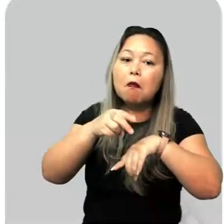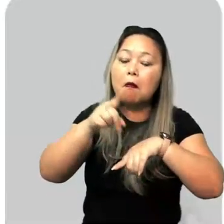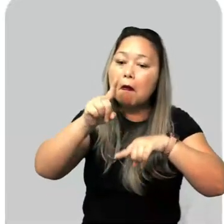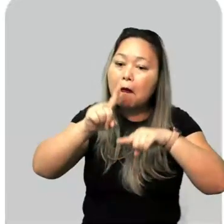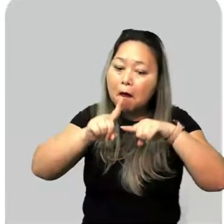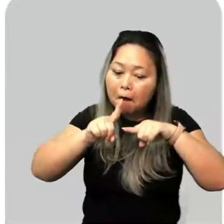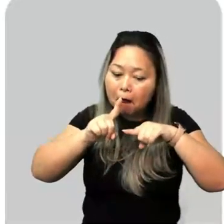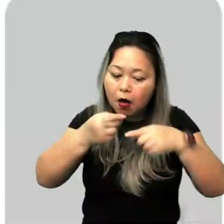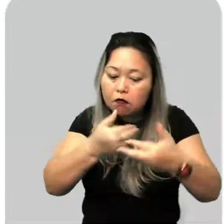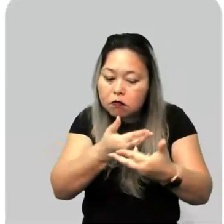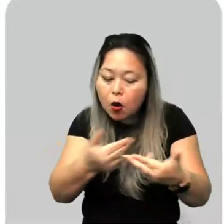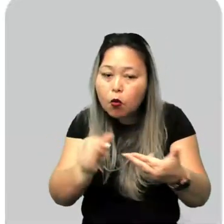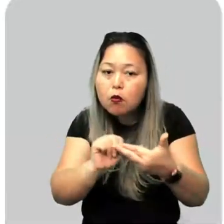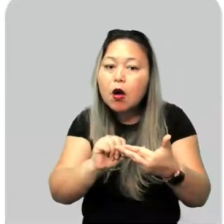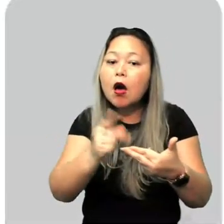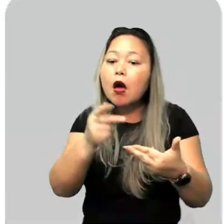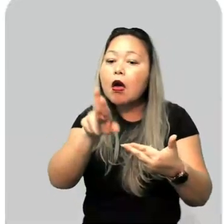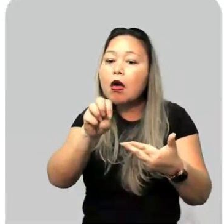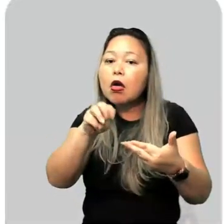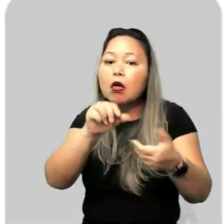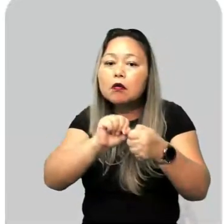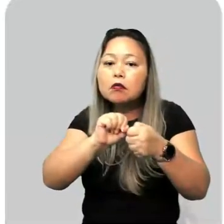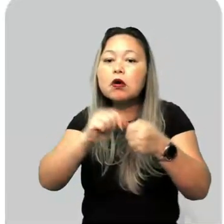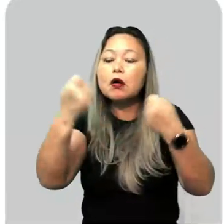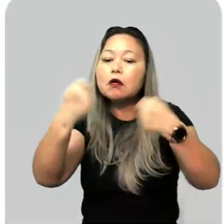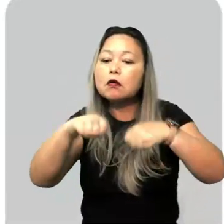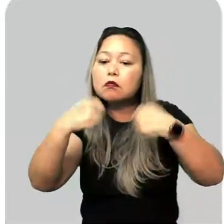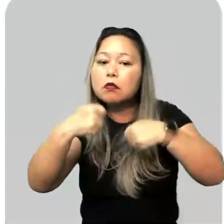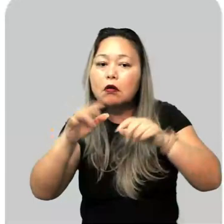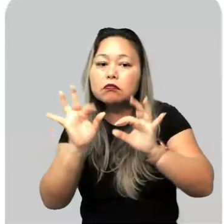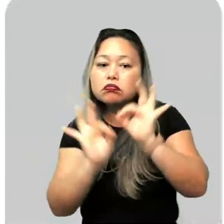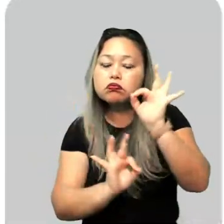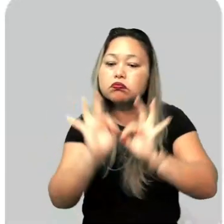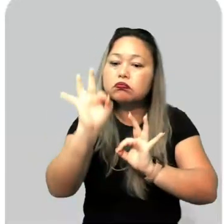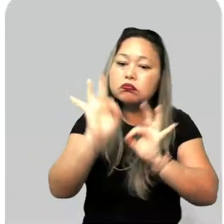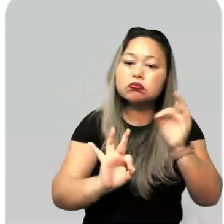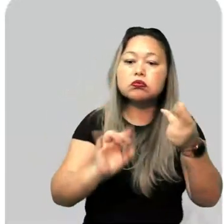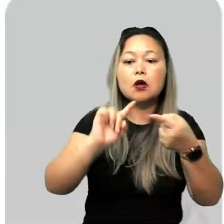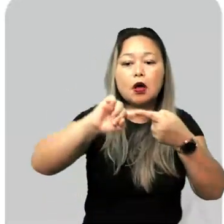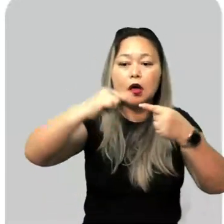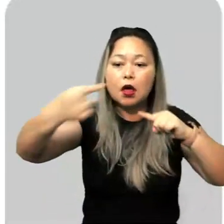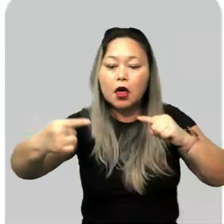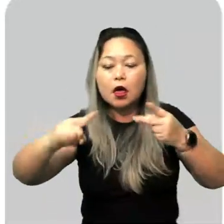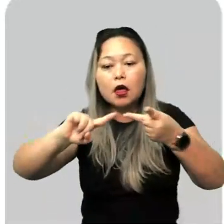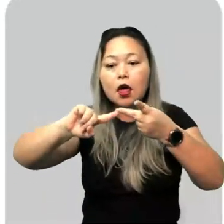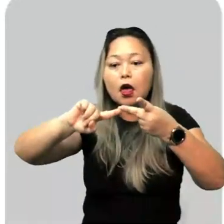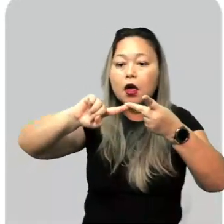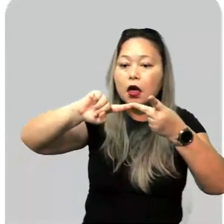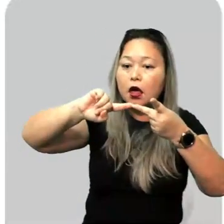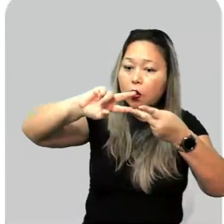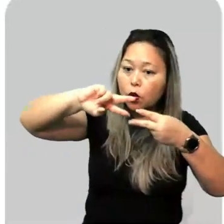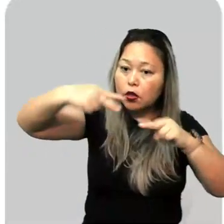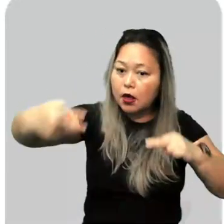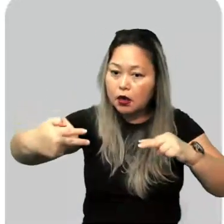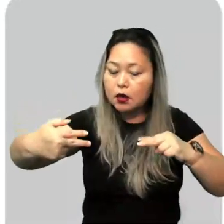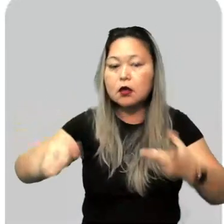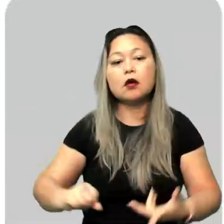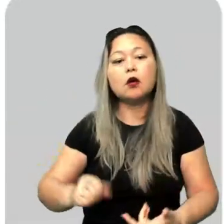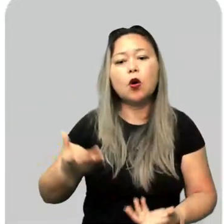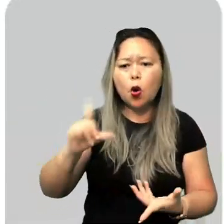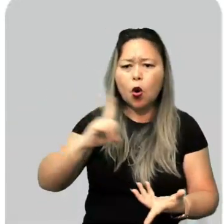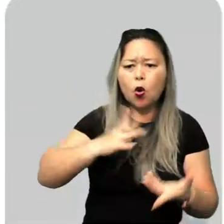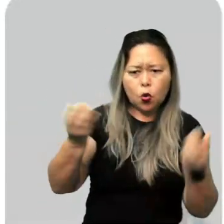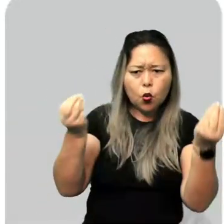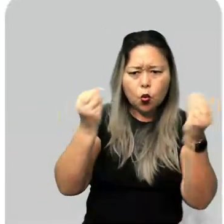matéria-prima necessária à produção dos ácidos nucleicos, que são o DNA e o RNA. Eles